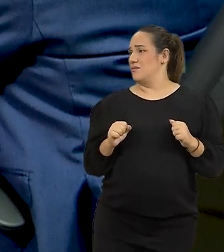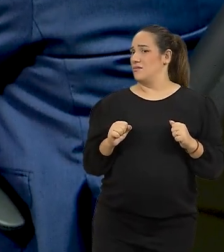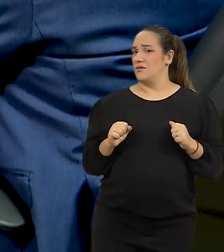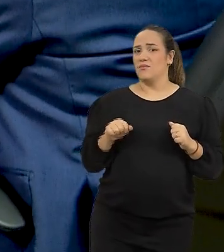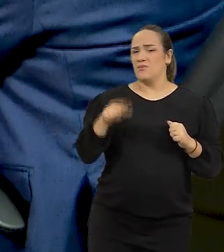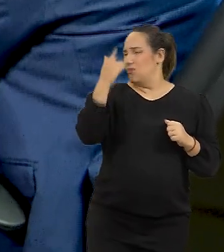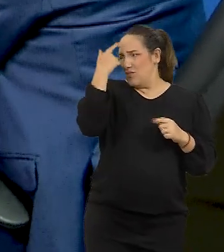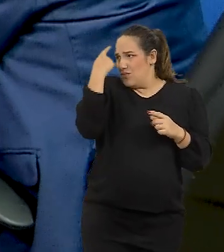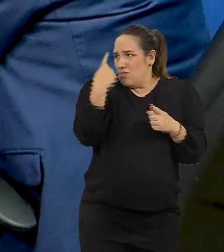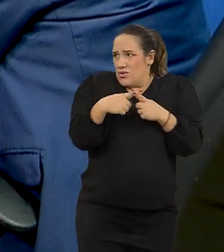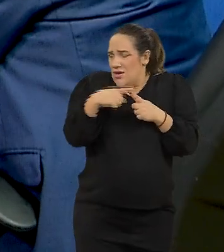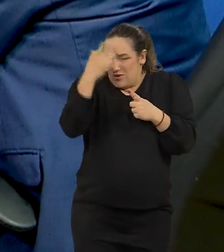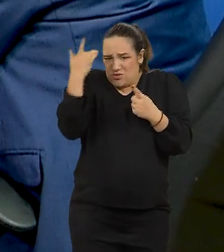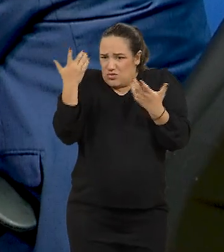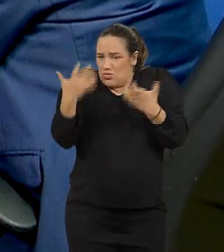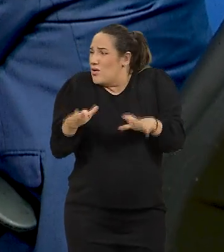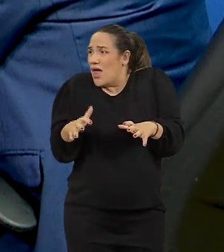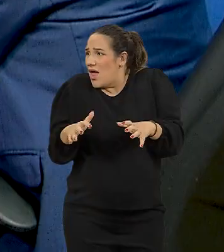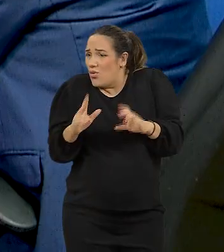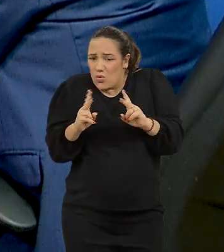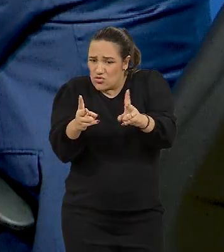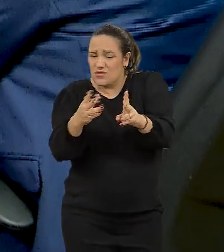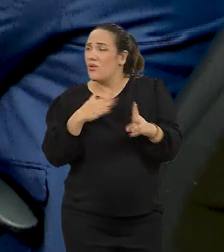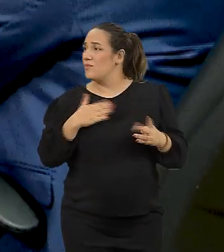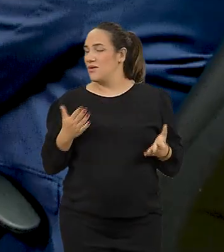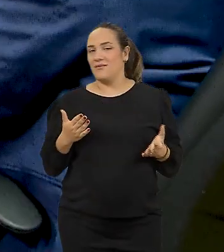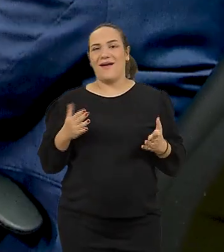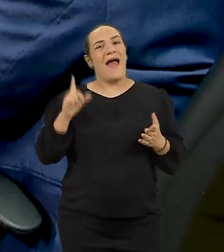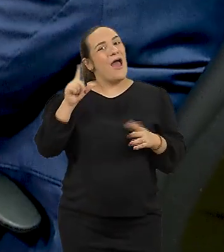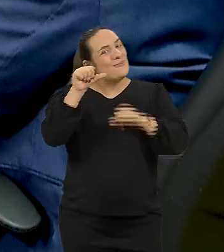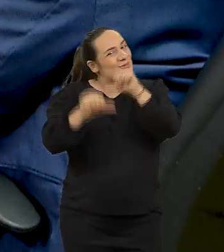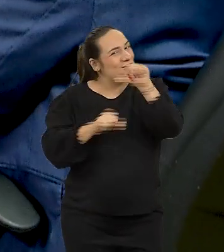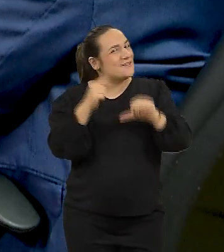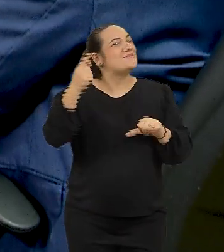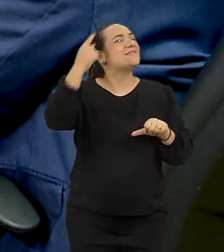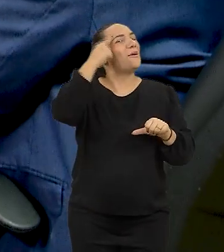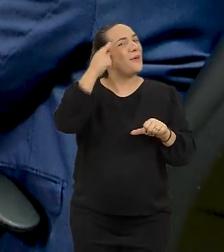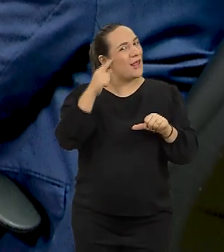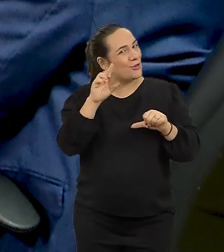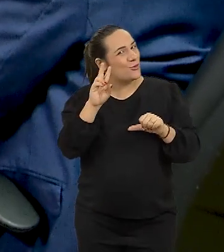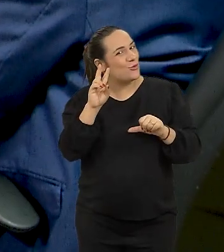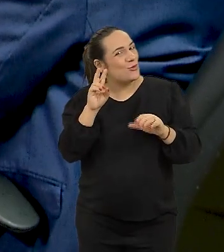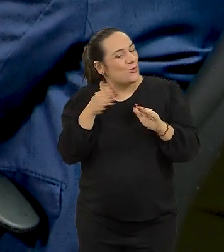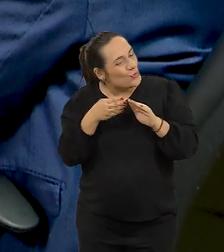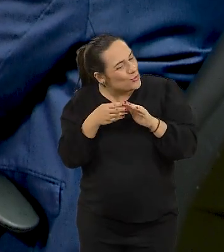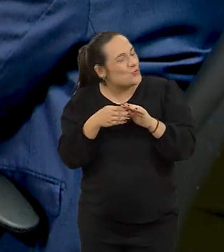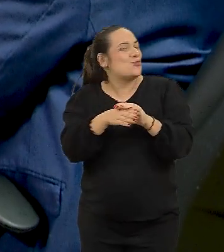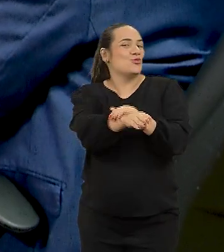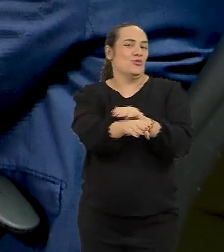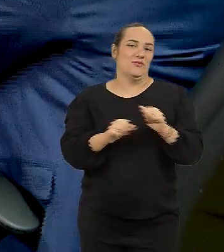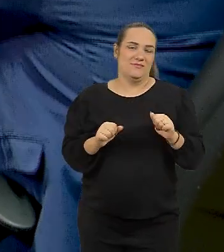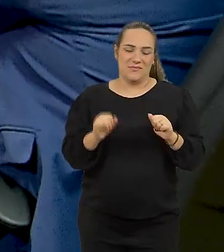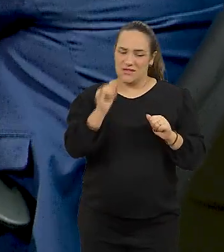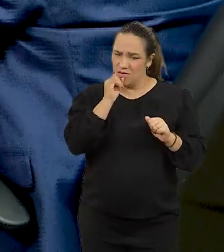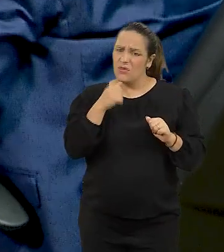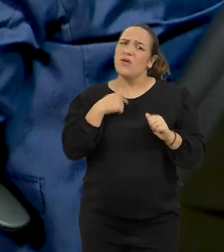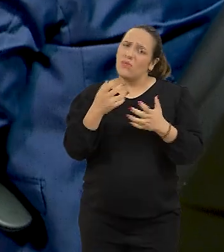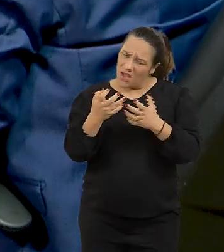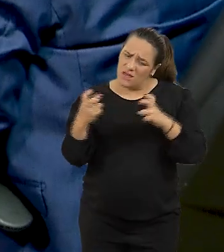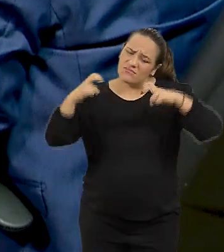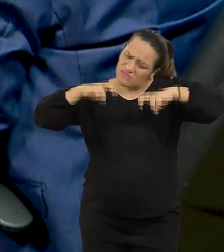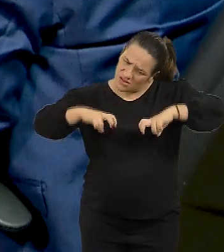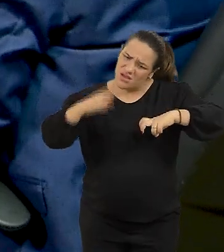R$ 3.600 e perco o cliente. Você vê? Então isso é uma mudança de cultura. É uma mudança de cultura. Para dizer, não, nós queremos